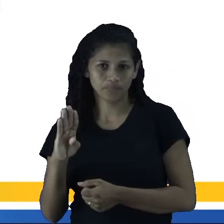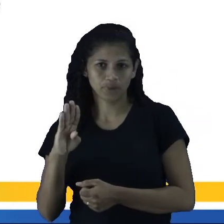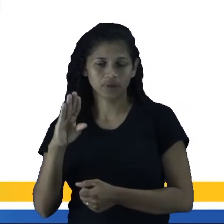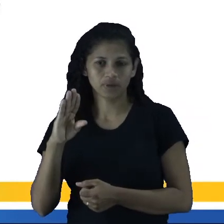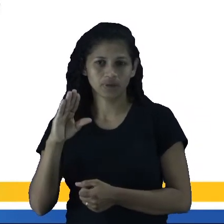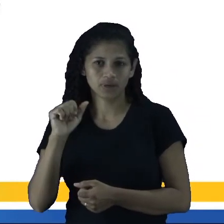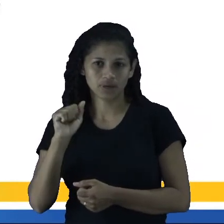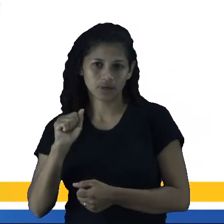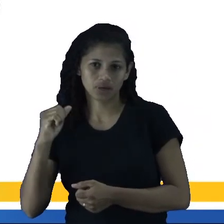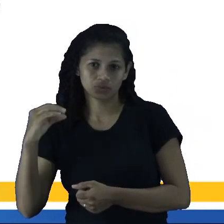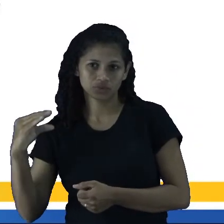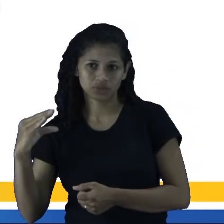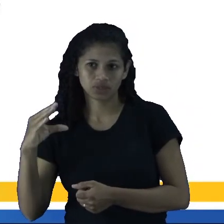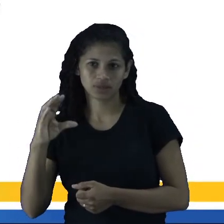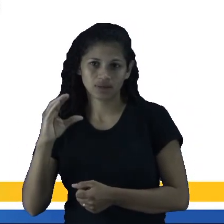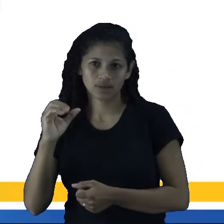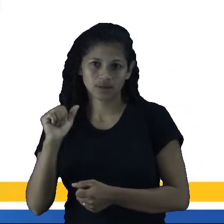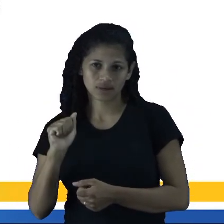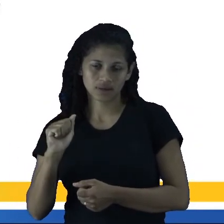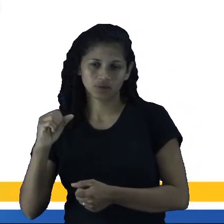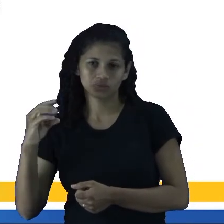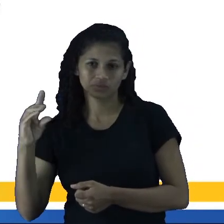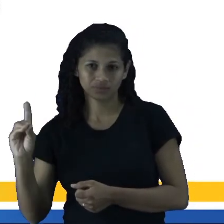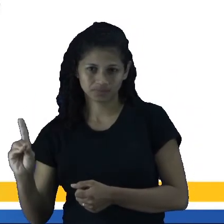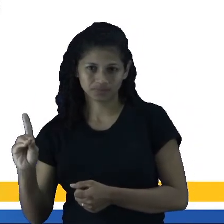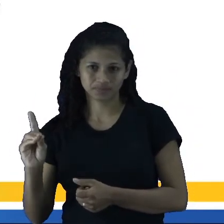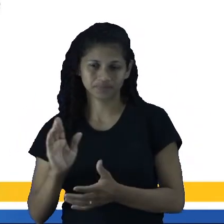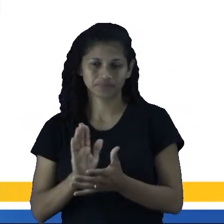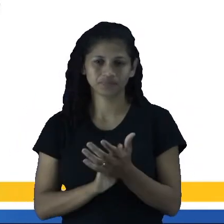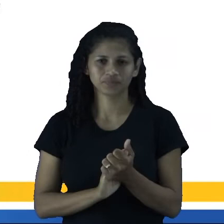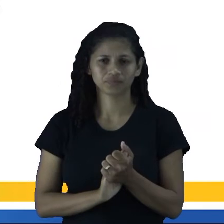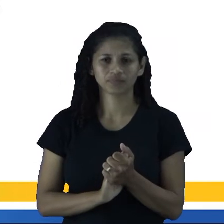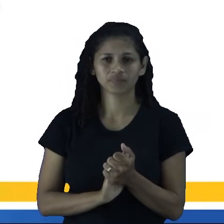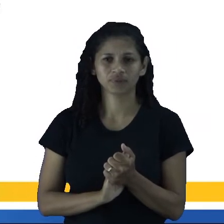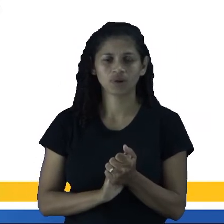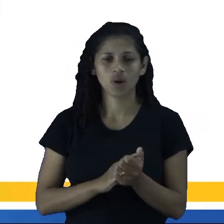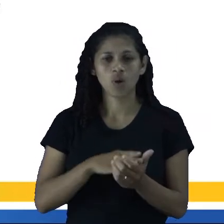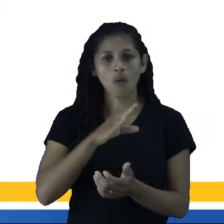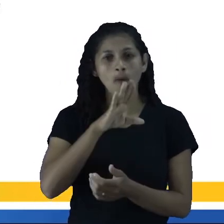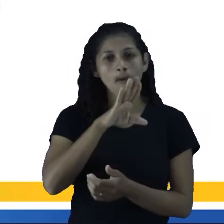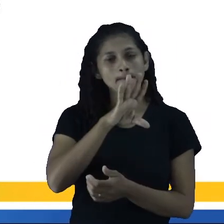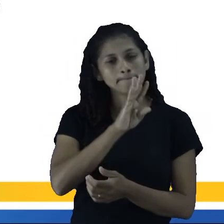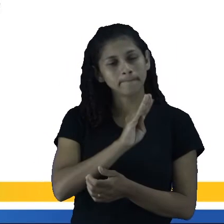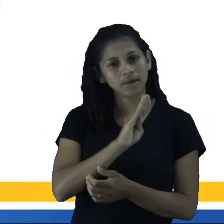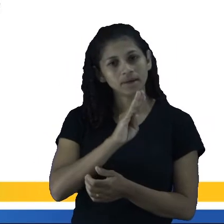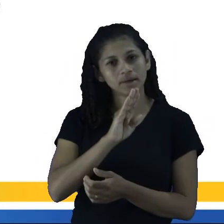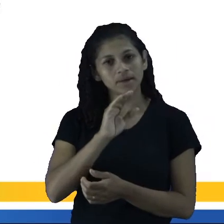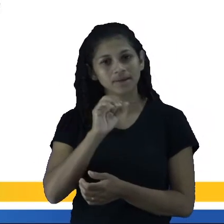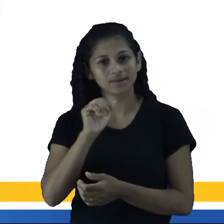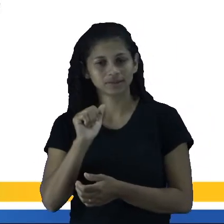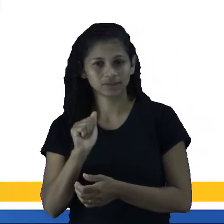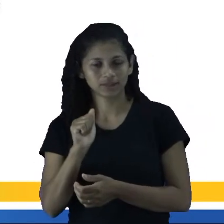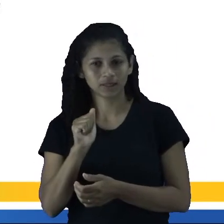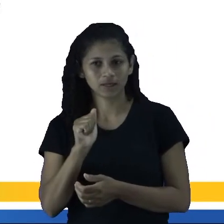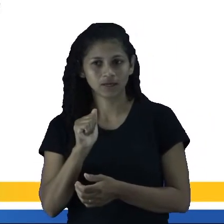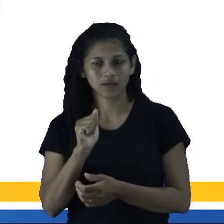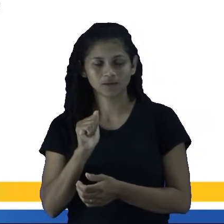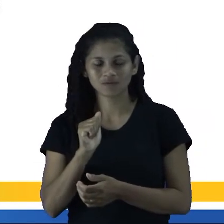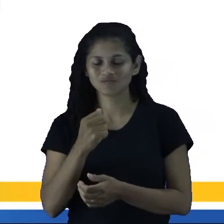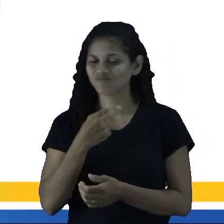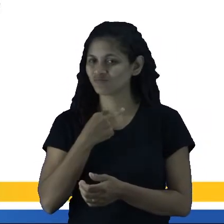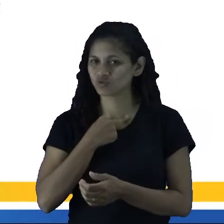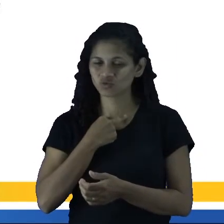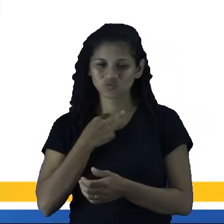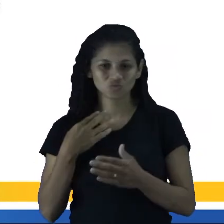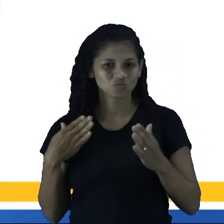com C e A com D. Ok? Já o B e A não é possível entrar aqui, porque